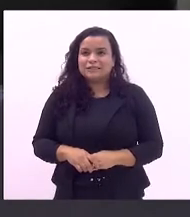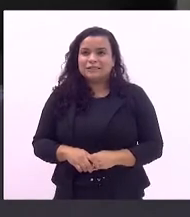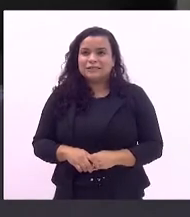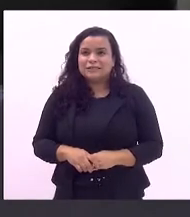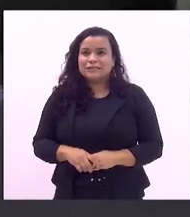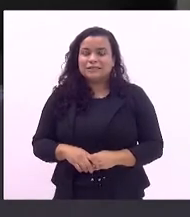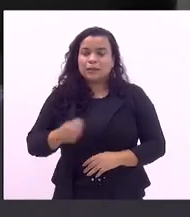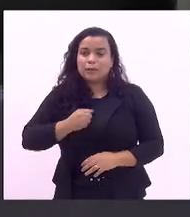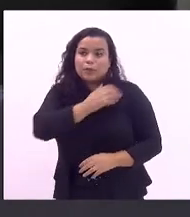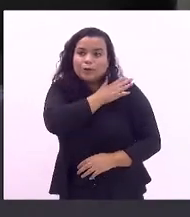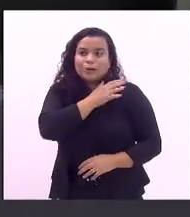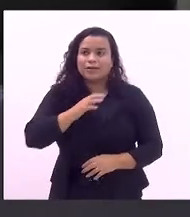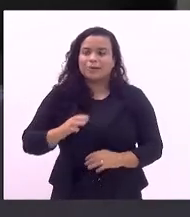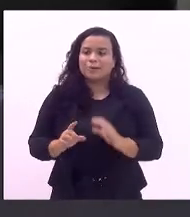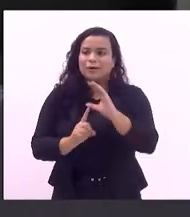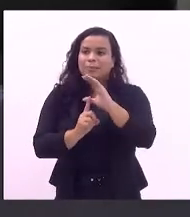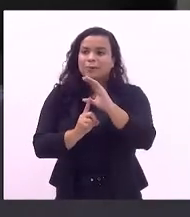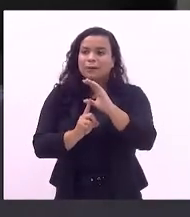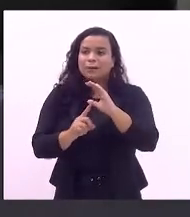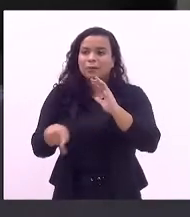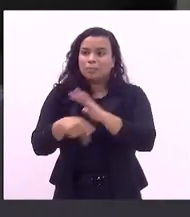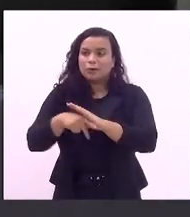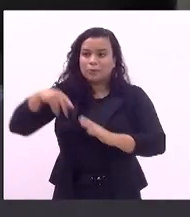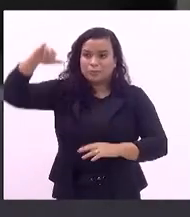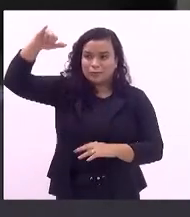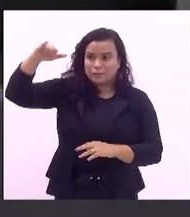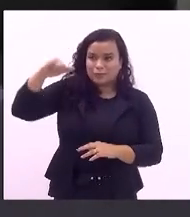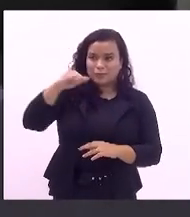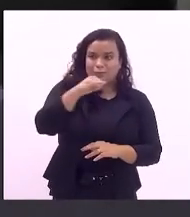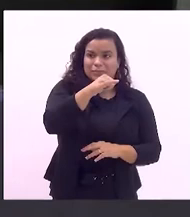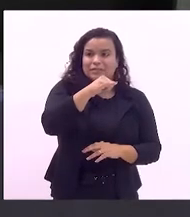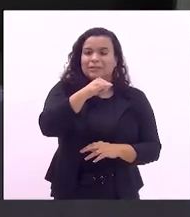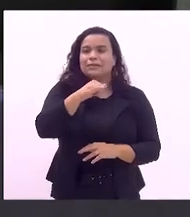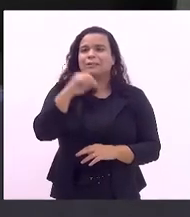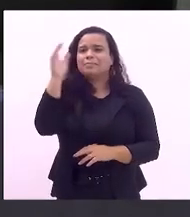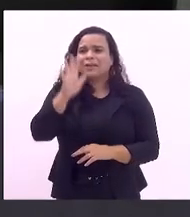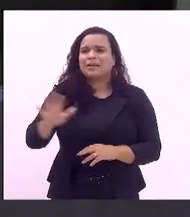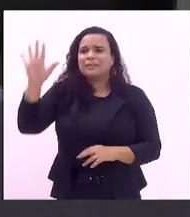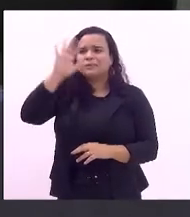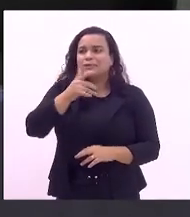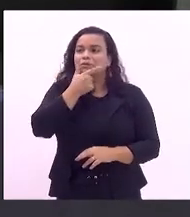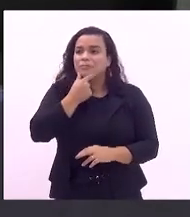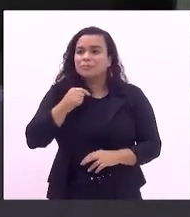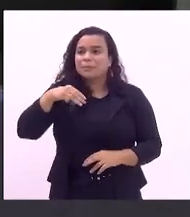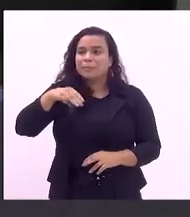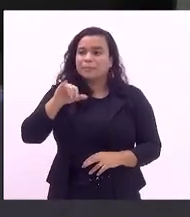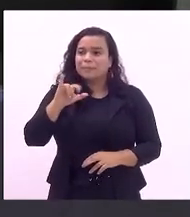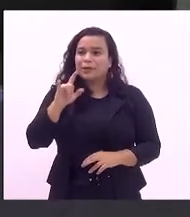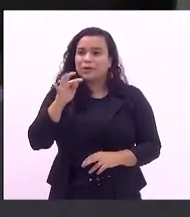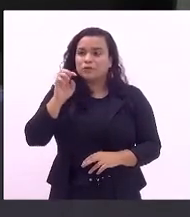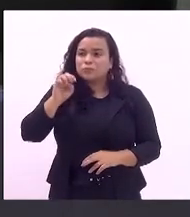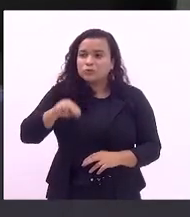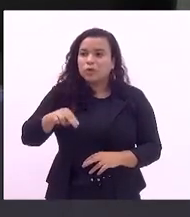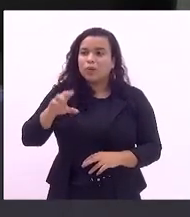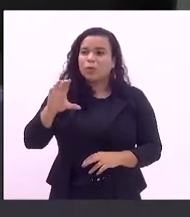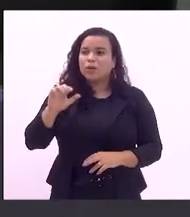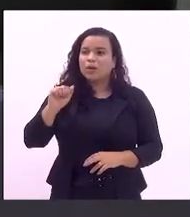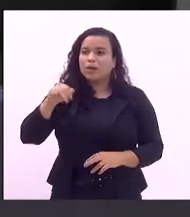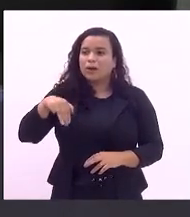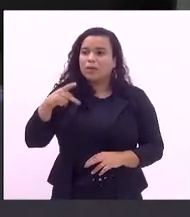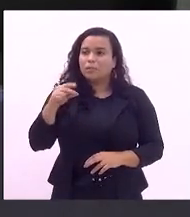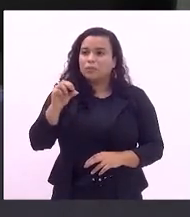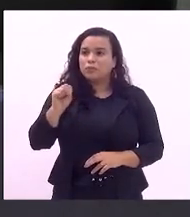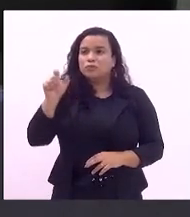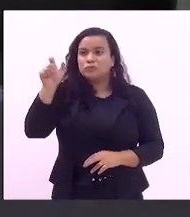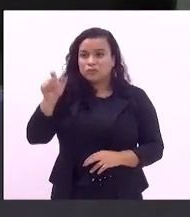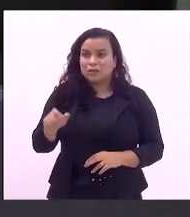Tribuna o Coronel Capelão da Força Aérea Brasileira o senhor Milton Campos Capelão militar que é